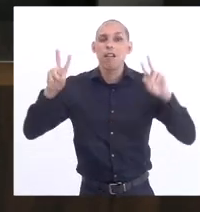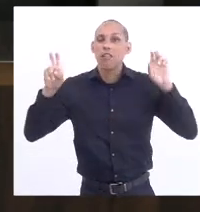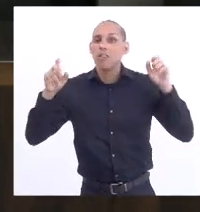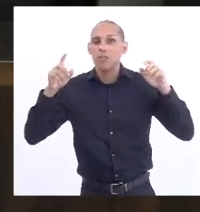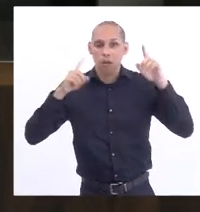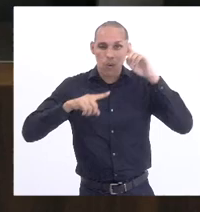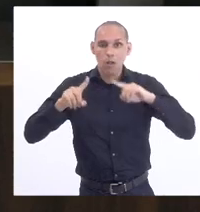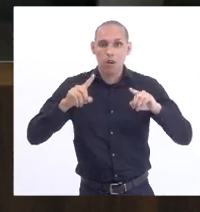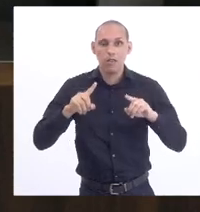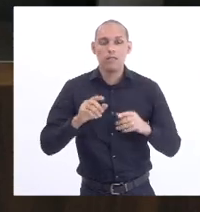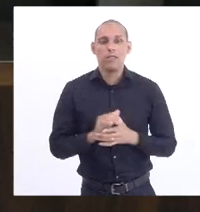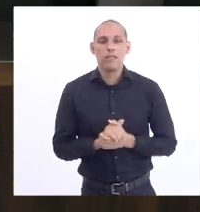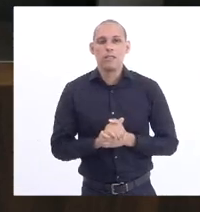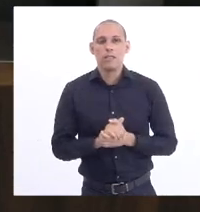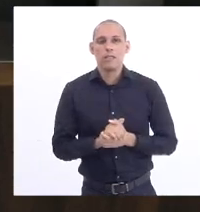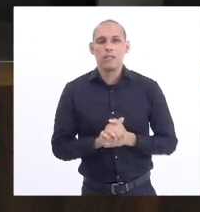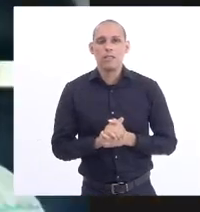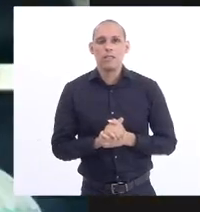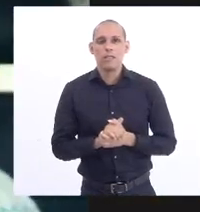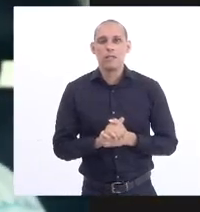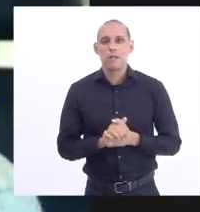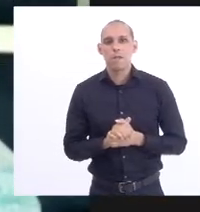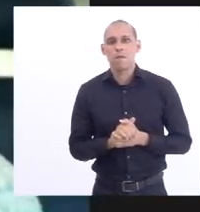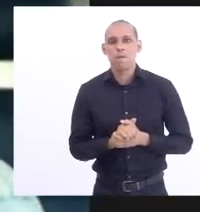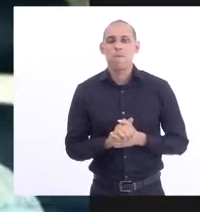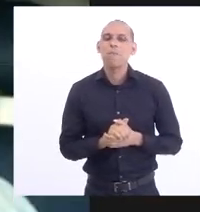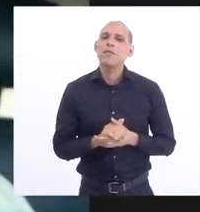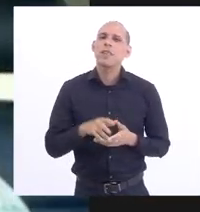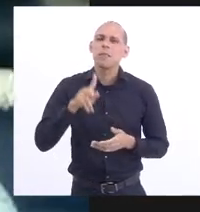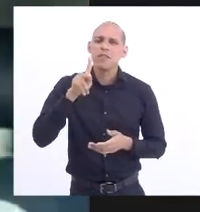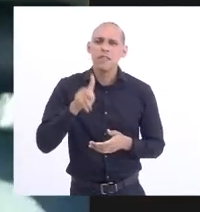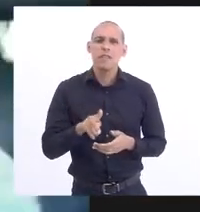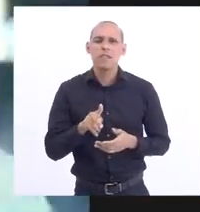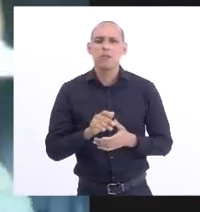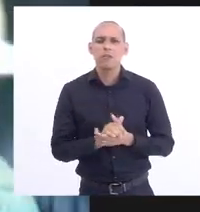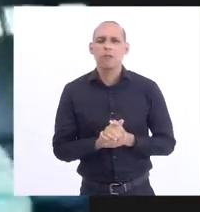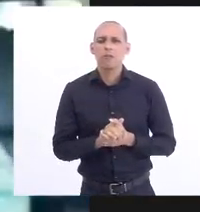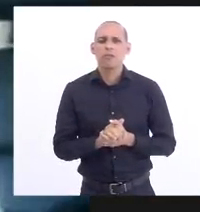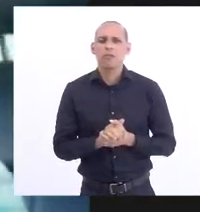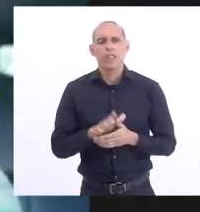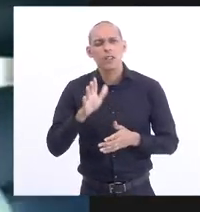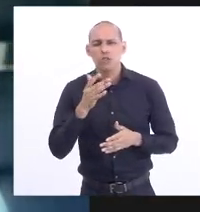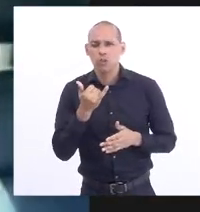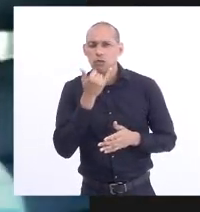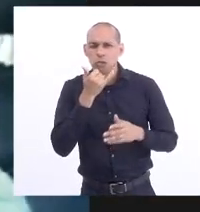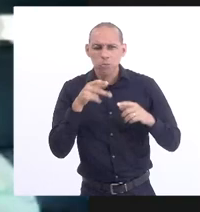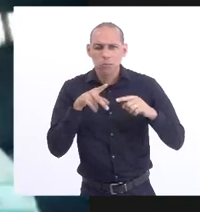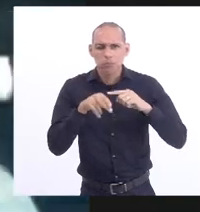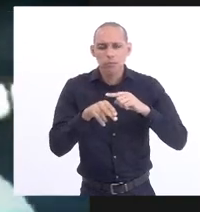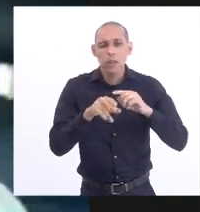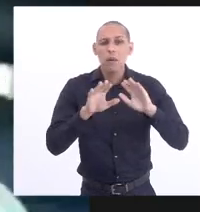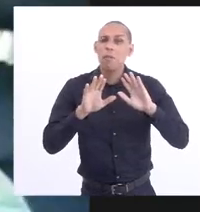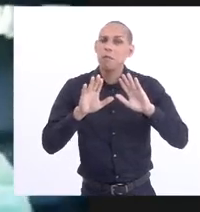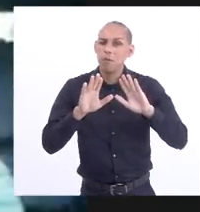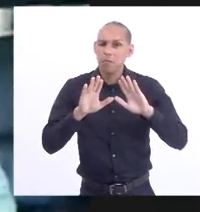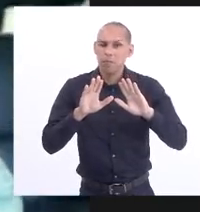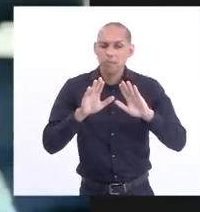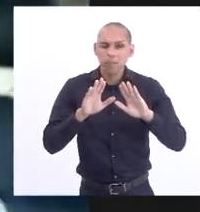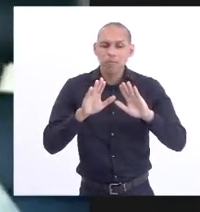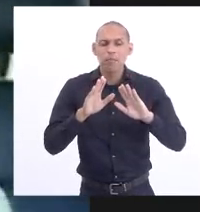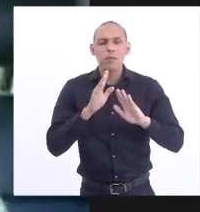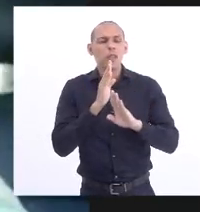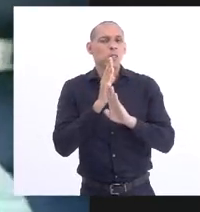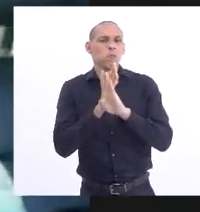CPI. Deputada. Presidente, não gostaria de interromper, mas, porém, não